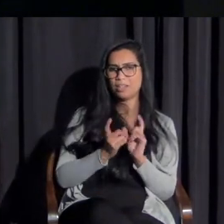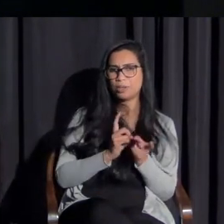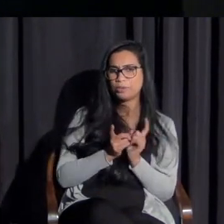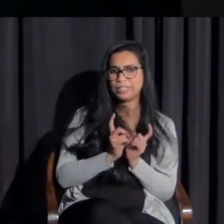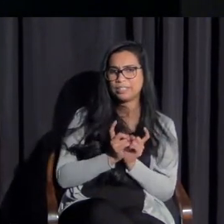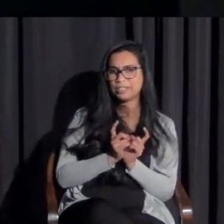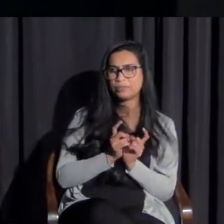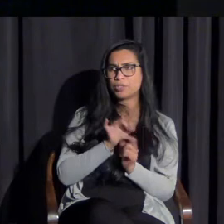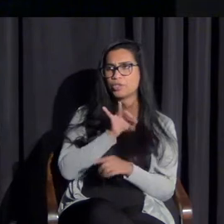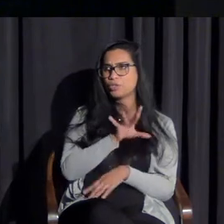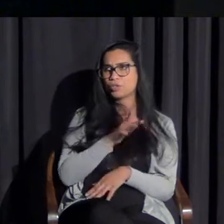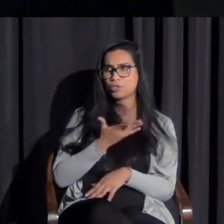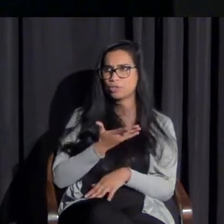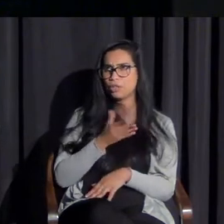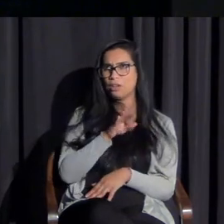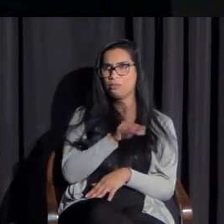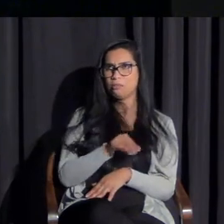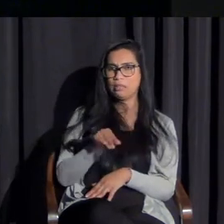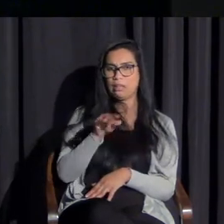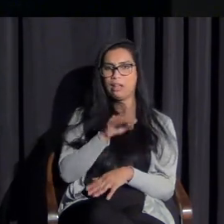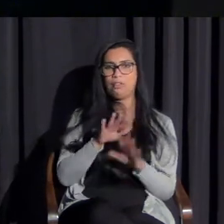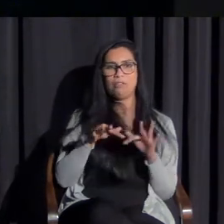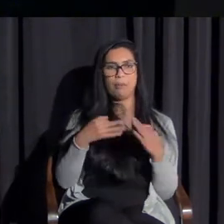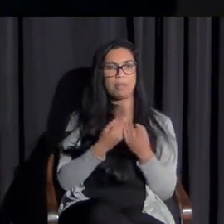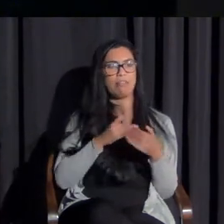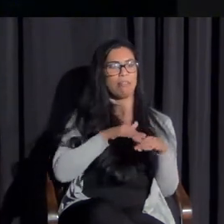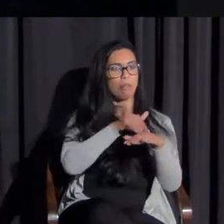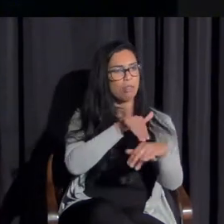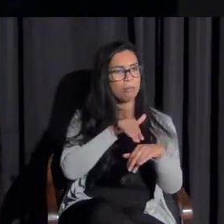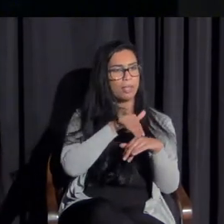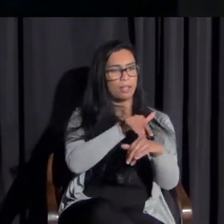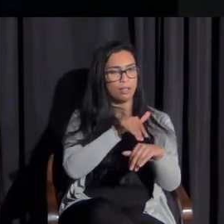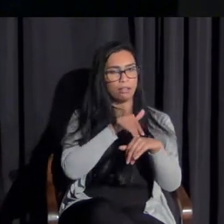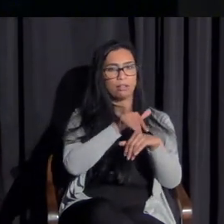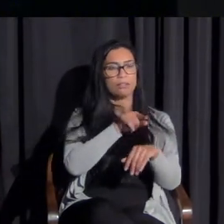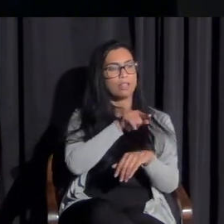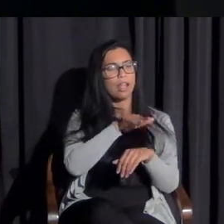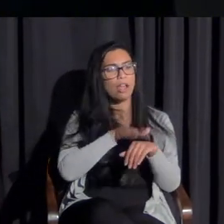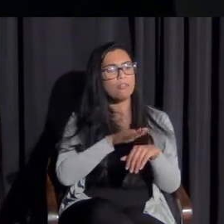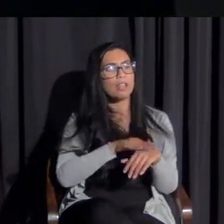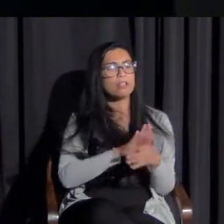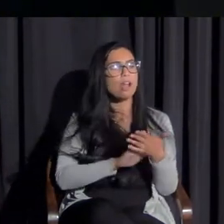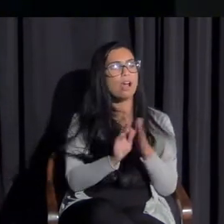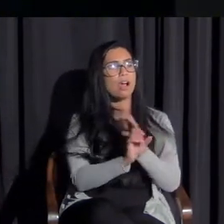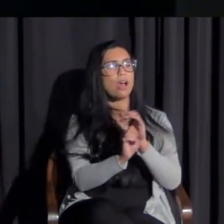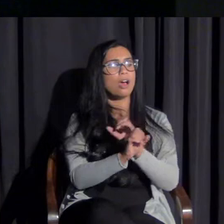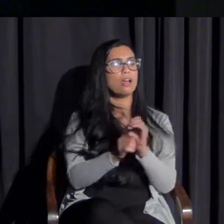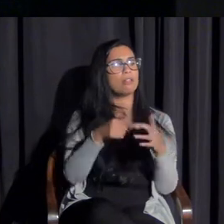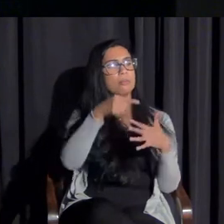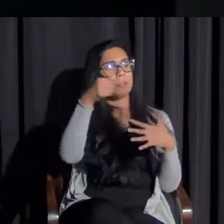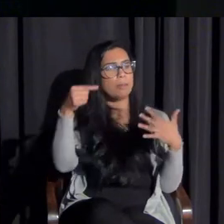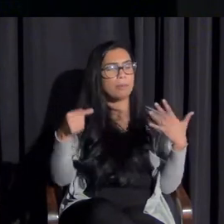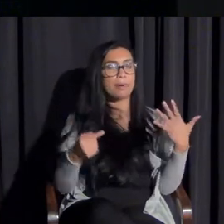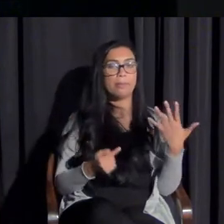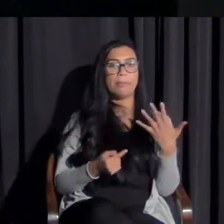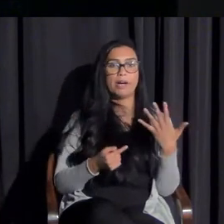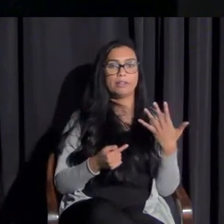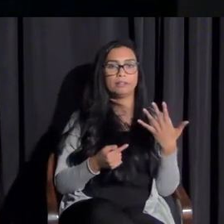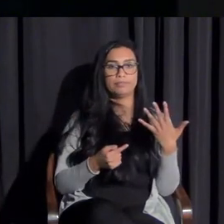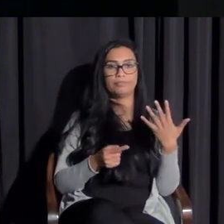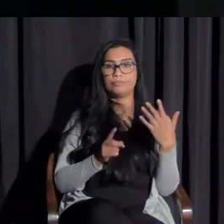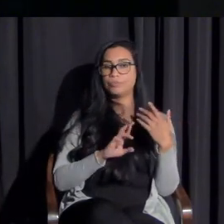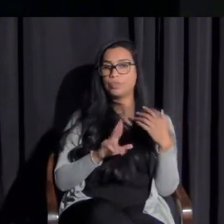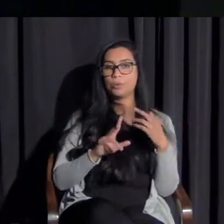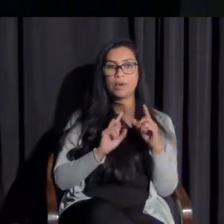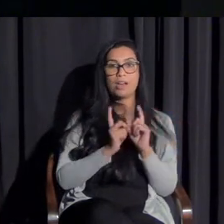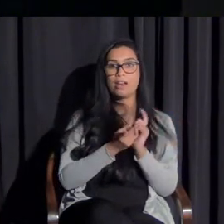para falar daquilo que a família não fez, daquilo que a família deixou de fazer, né, ou porque a família não manda